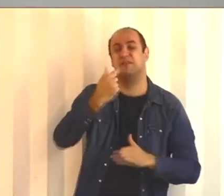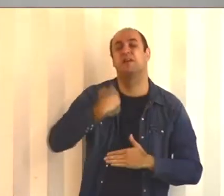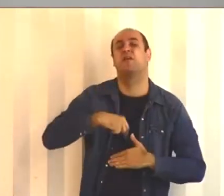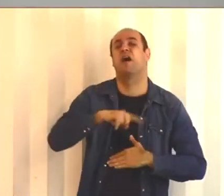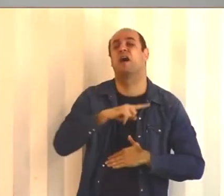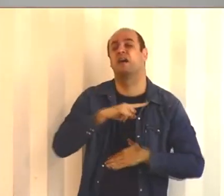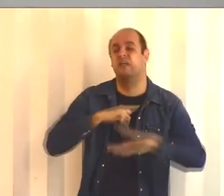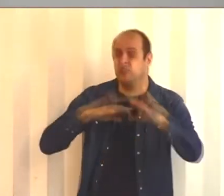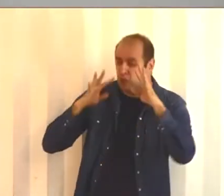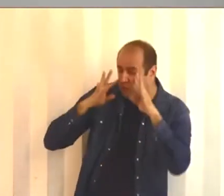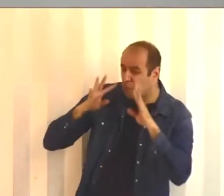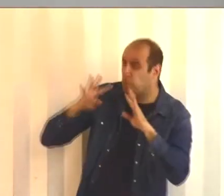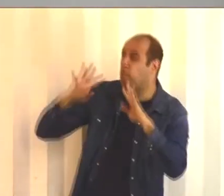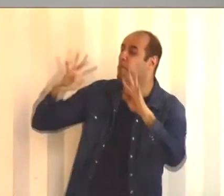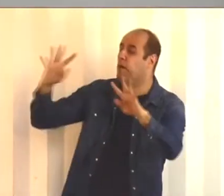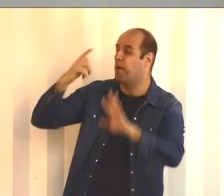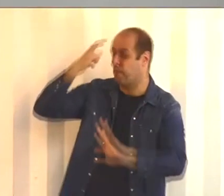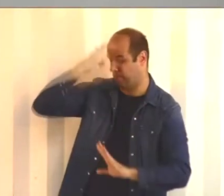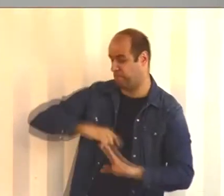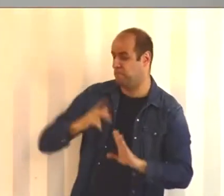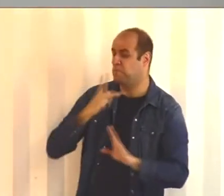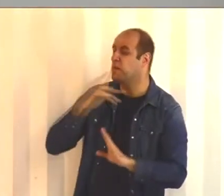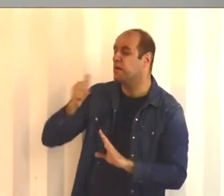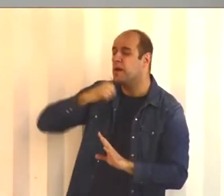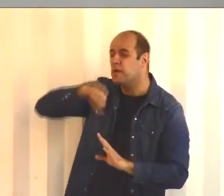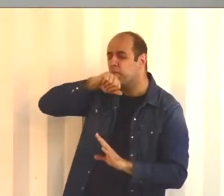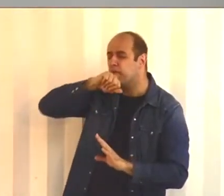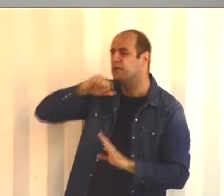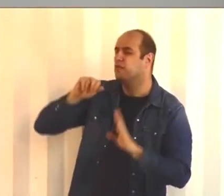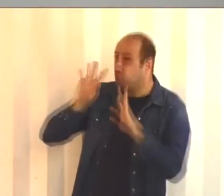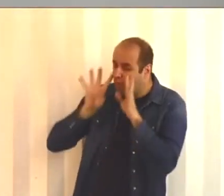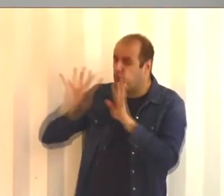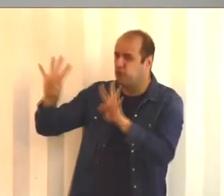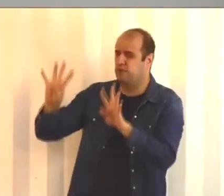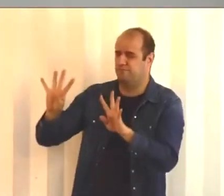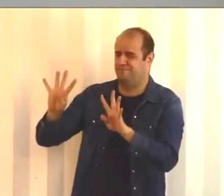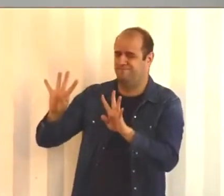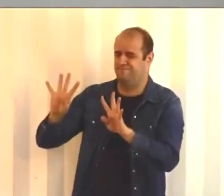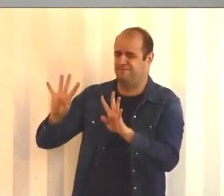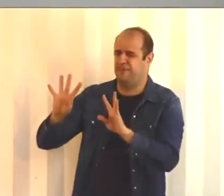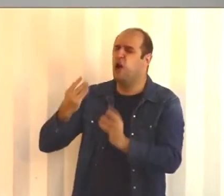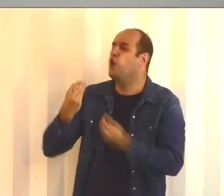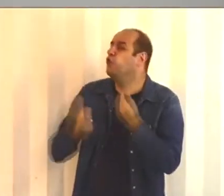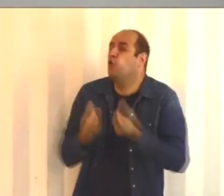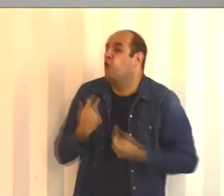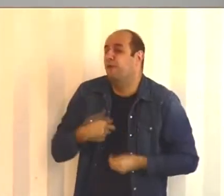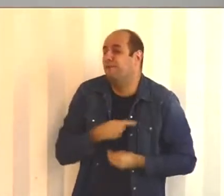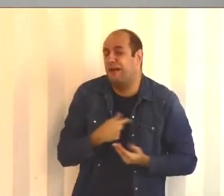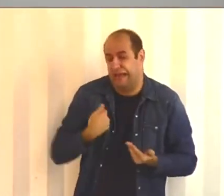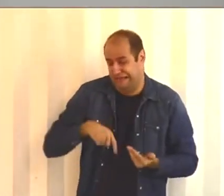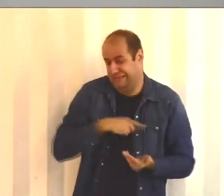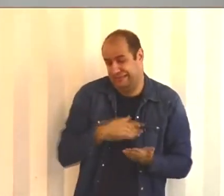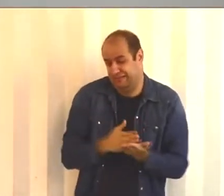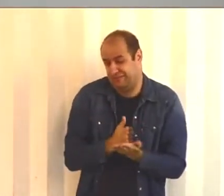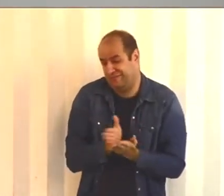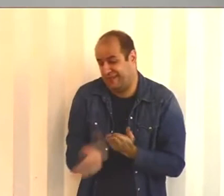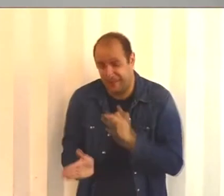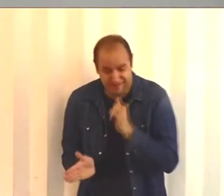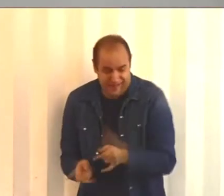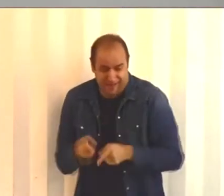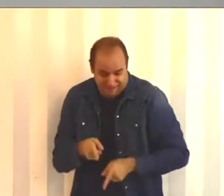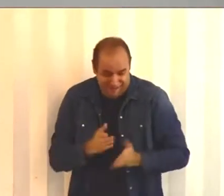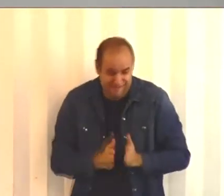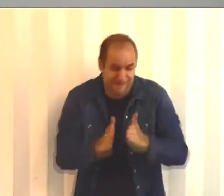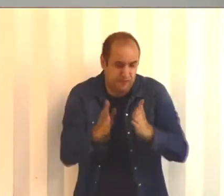não podemos nos desviar desse caminho. Como nós, desviados do caminho, podemos dizer a um filho, vai e anda